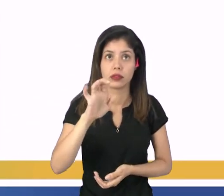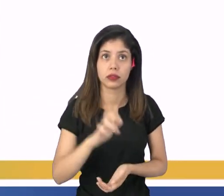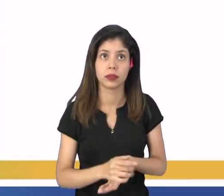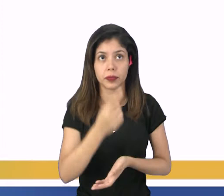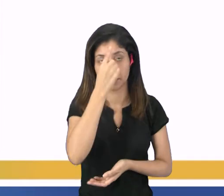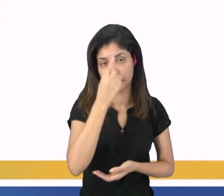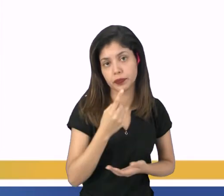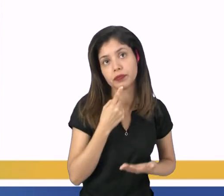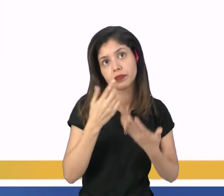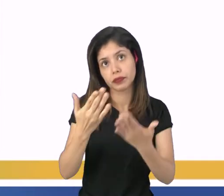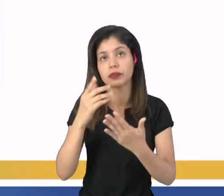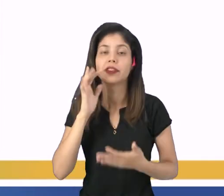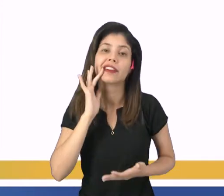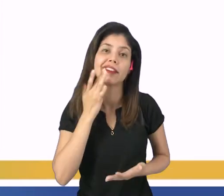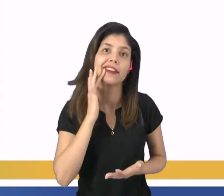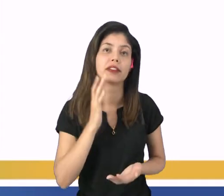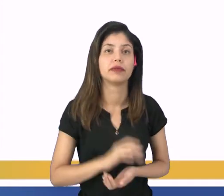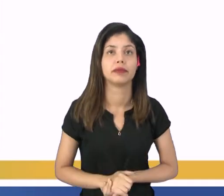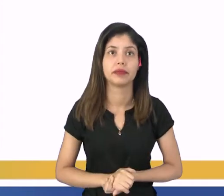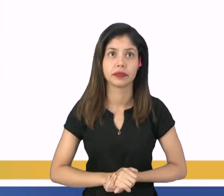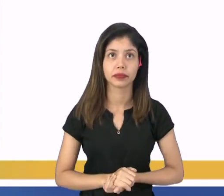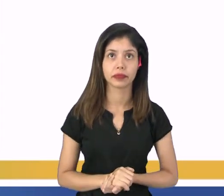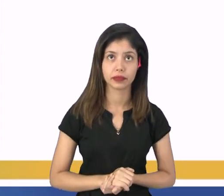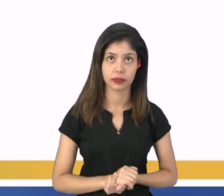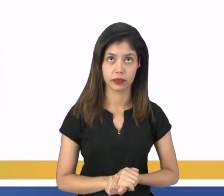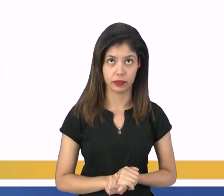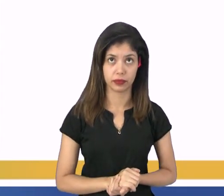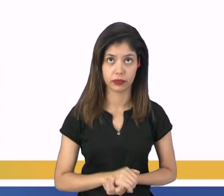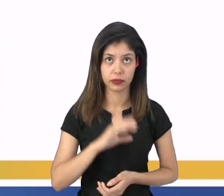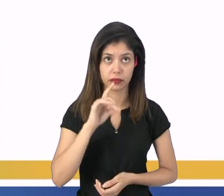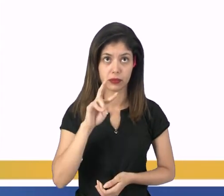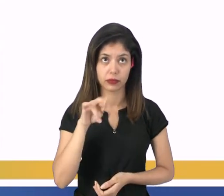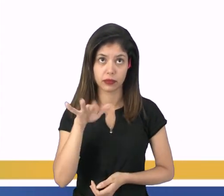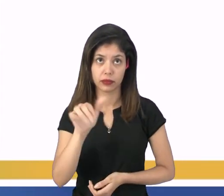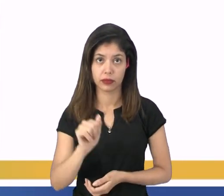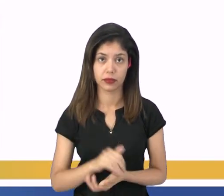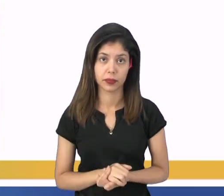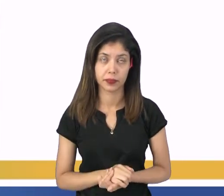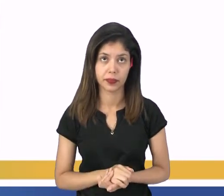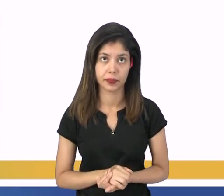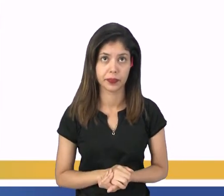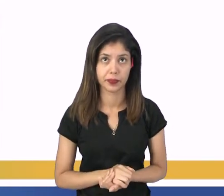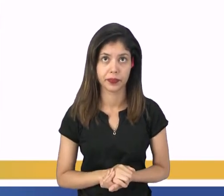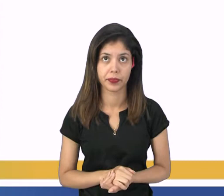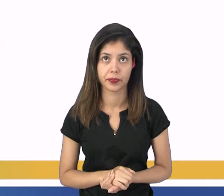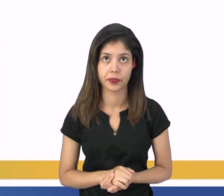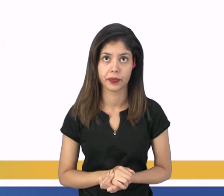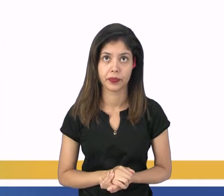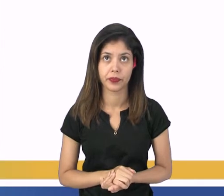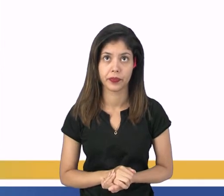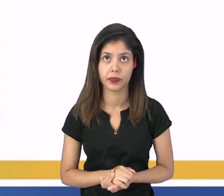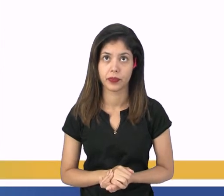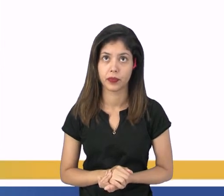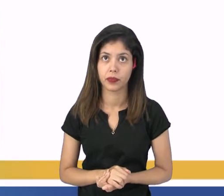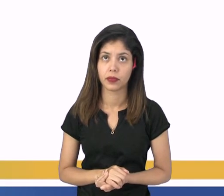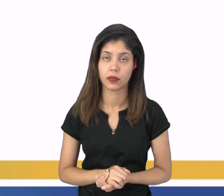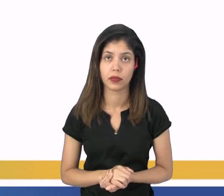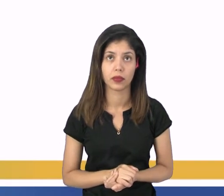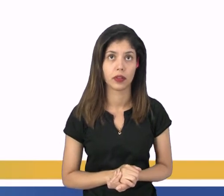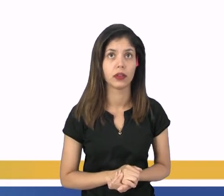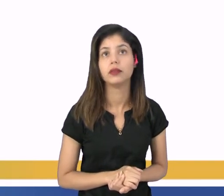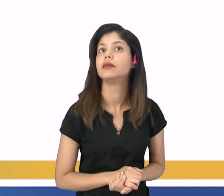essas imagens, né? Ouro, prata e também peças em cerâmica, certo? Observe essas lhamas aí, por exemplo, né? Em